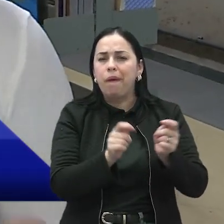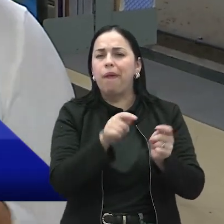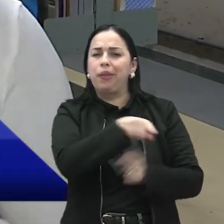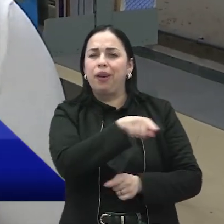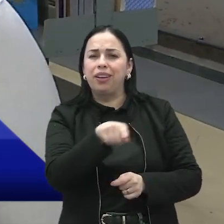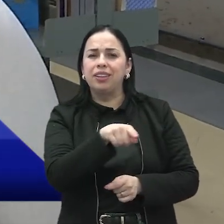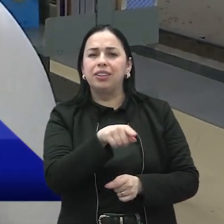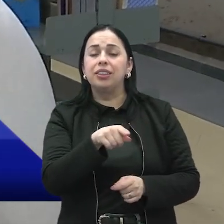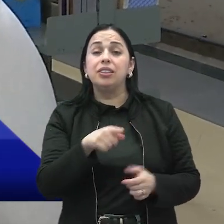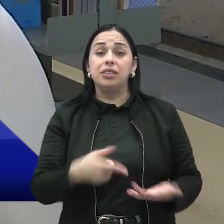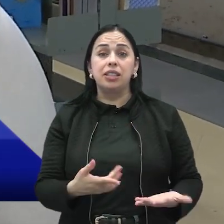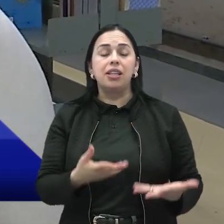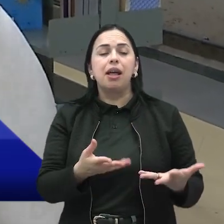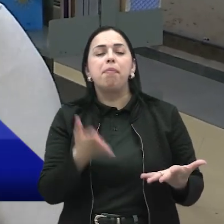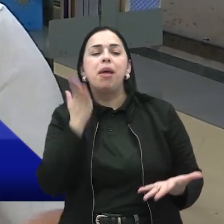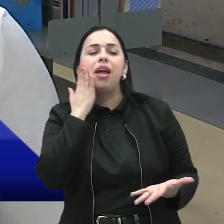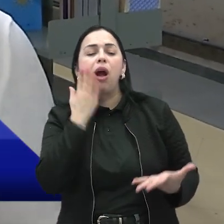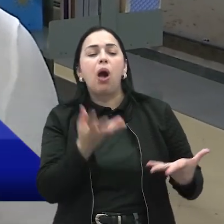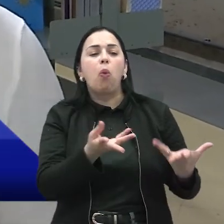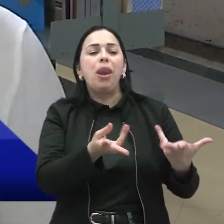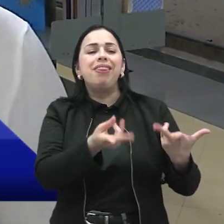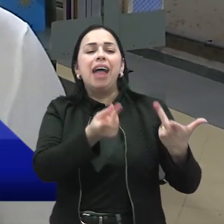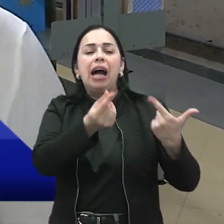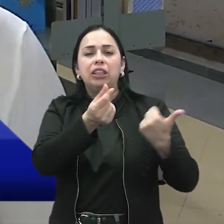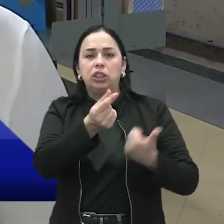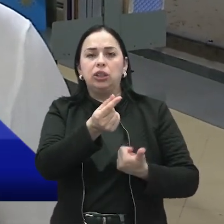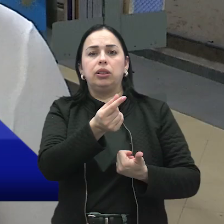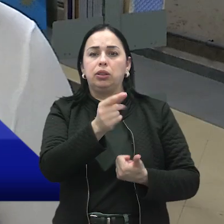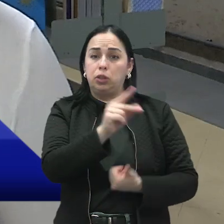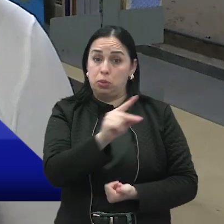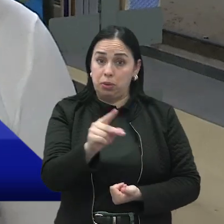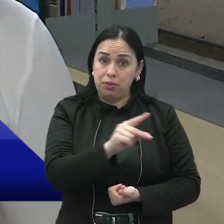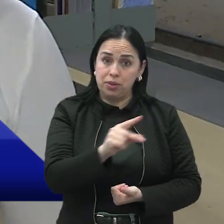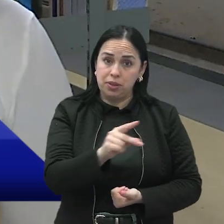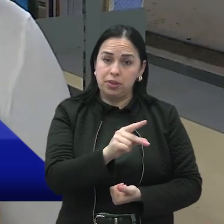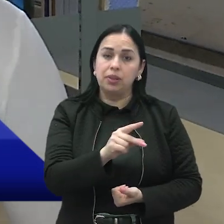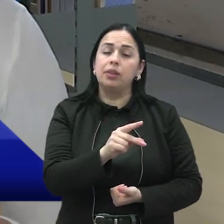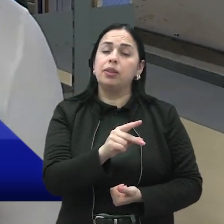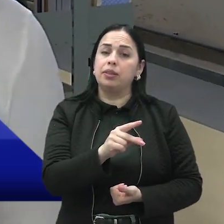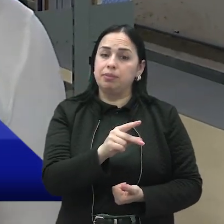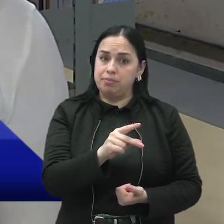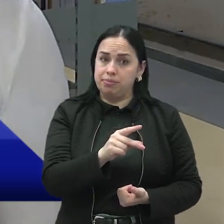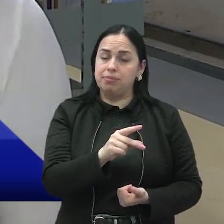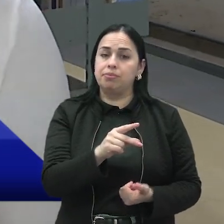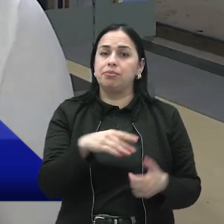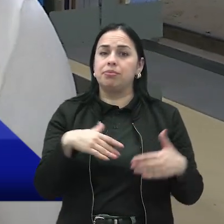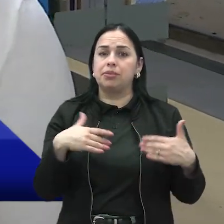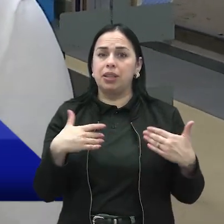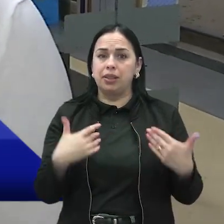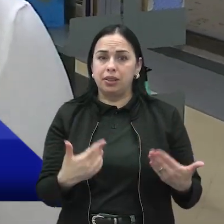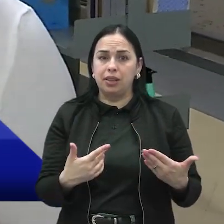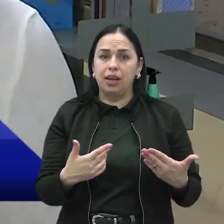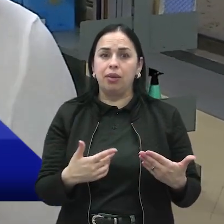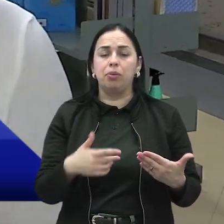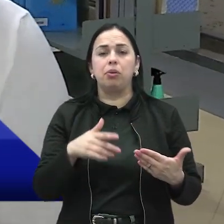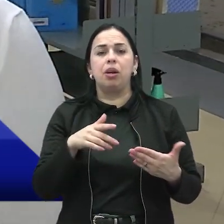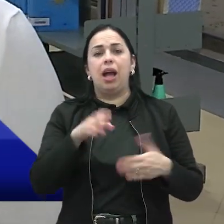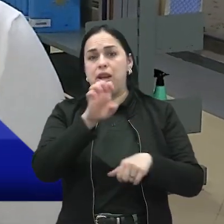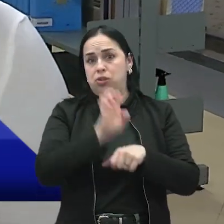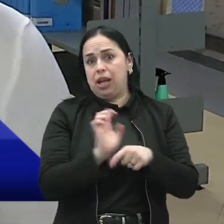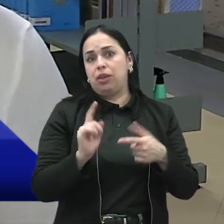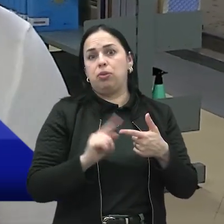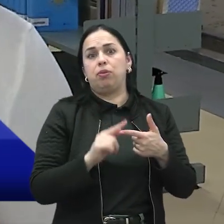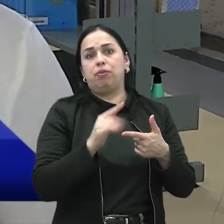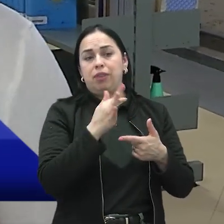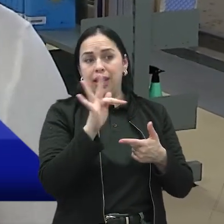também das diretrizes, ou seja, da qualidade dessa formação, né? Então, mas, caso os entes federados, estados ou